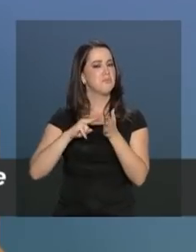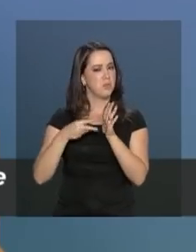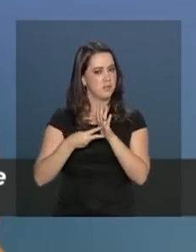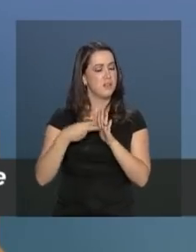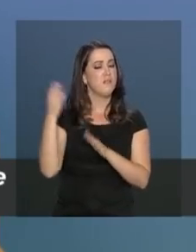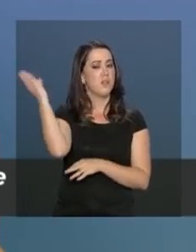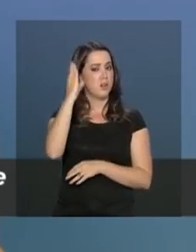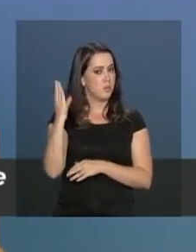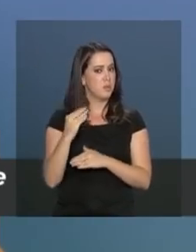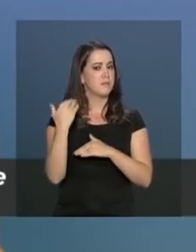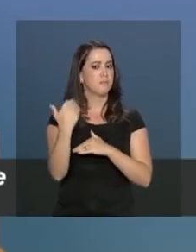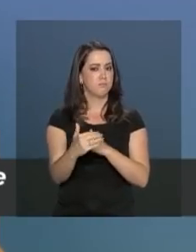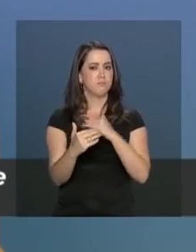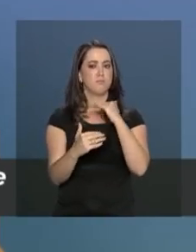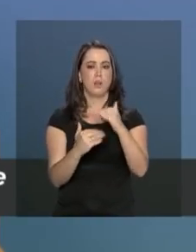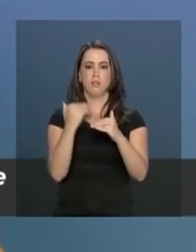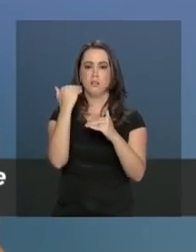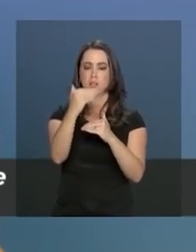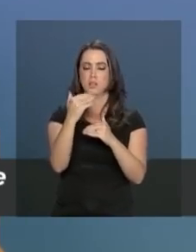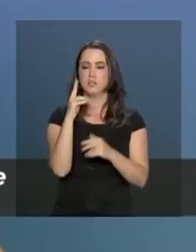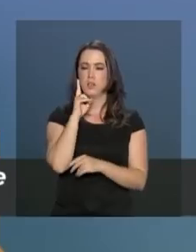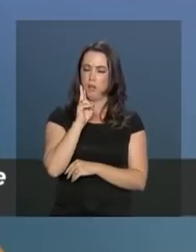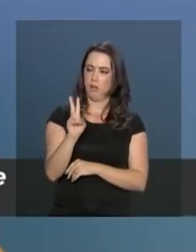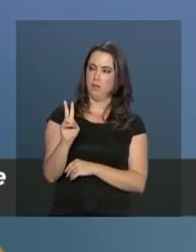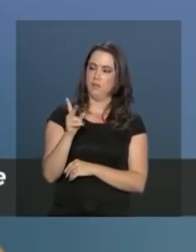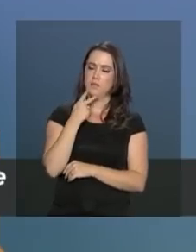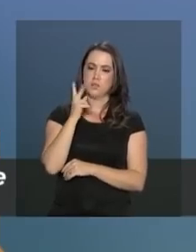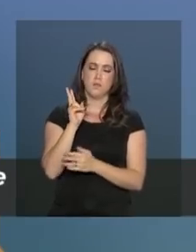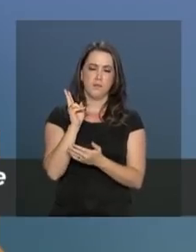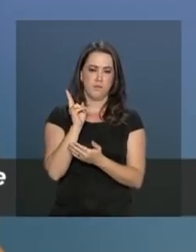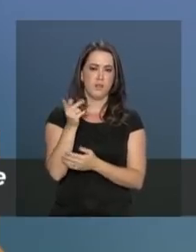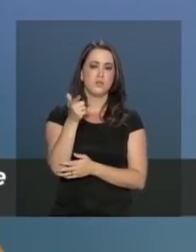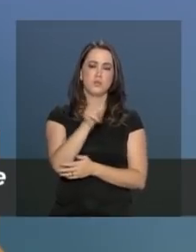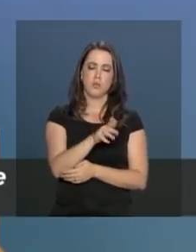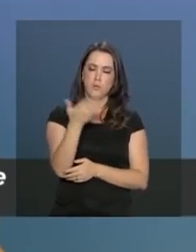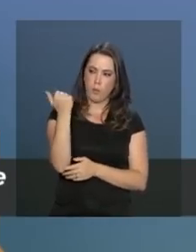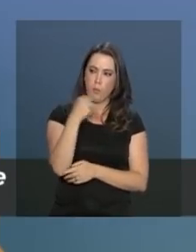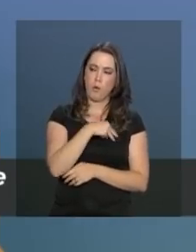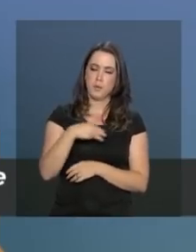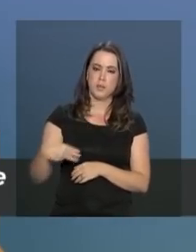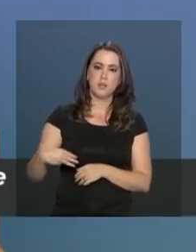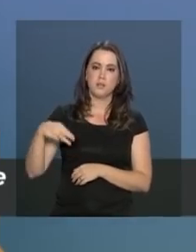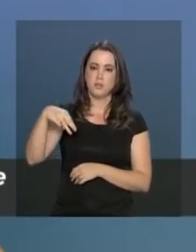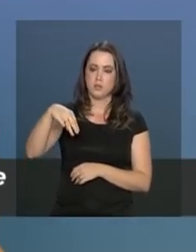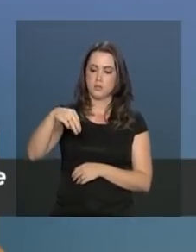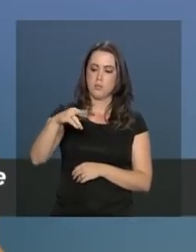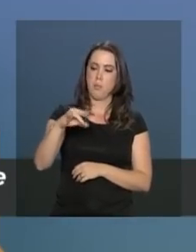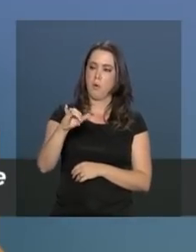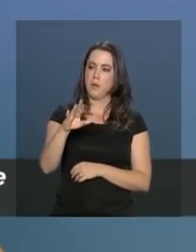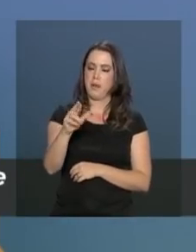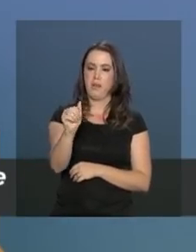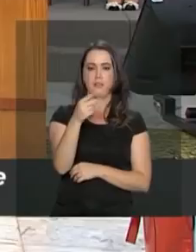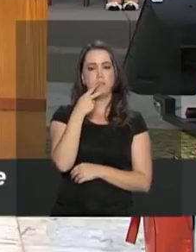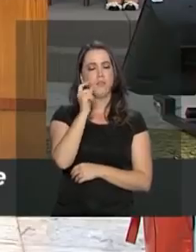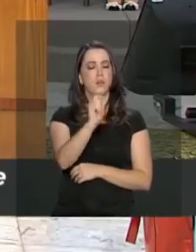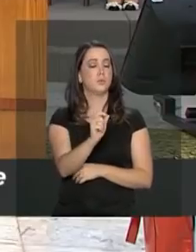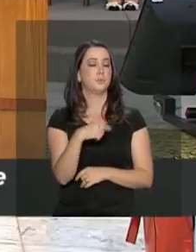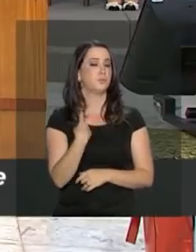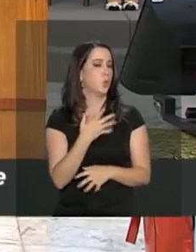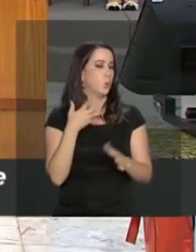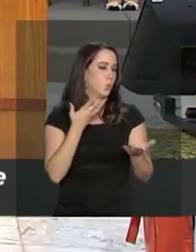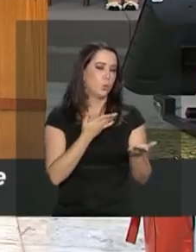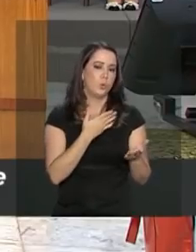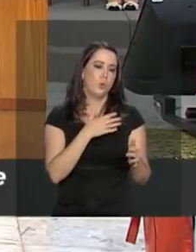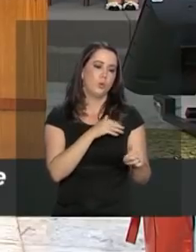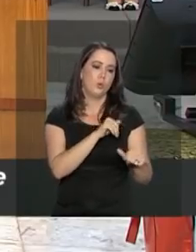eu quero reiterar uma afirmação que moreira franco fez isso tudo é fruto de um processo não é não é apenas